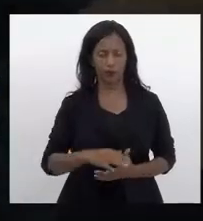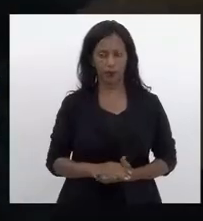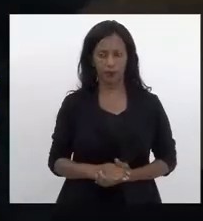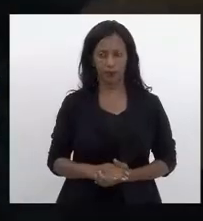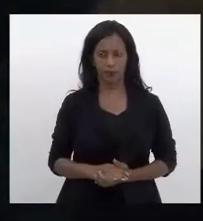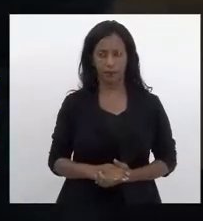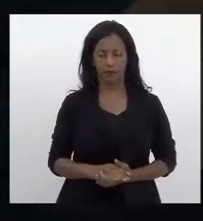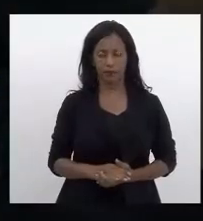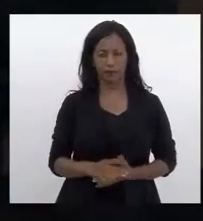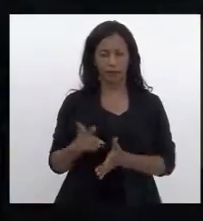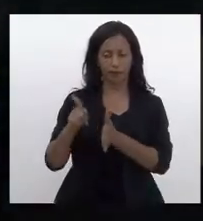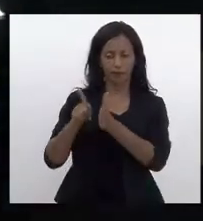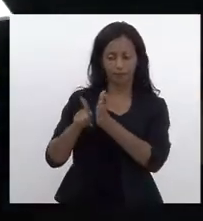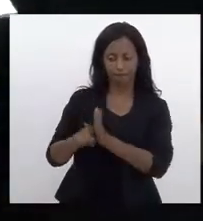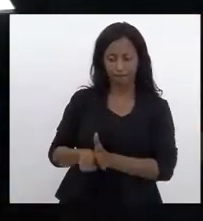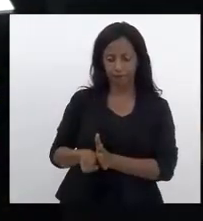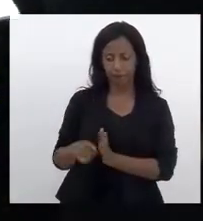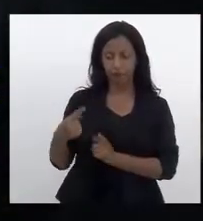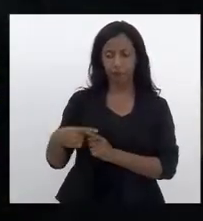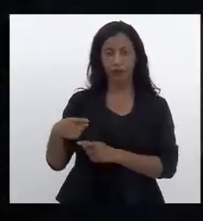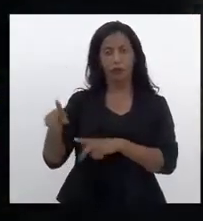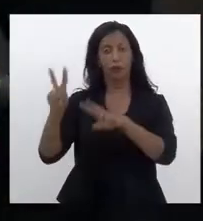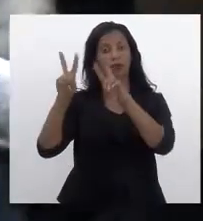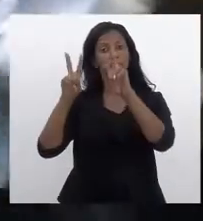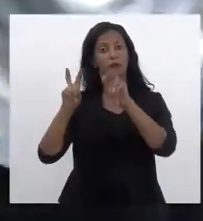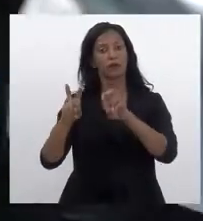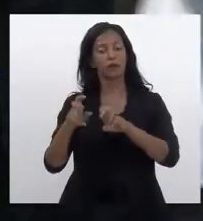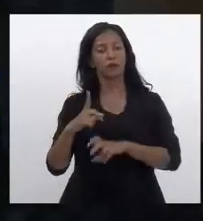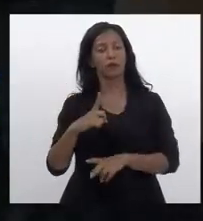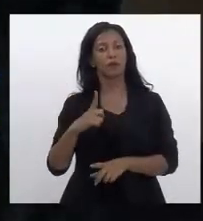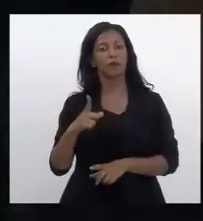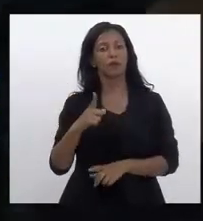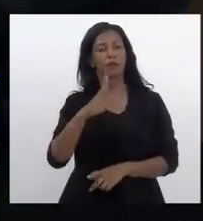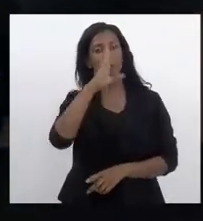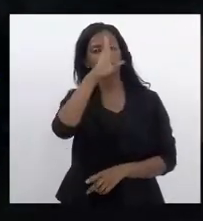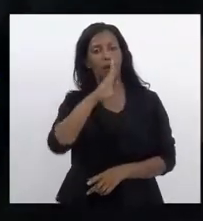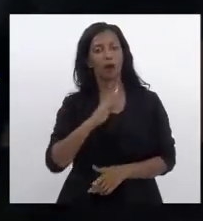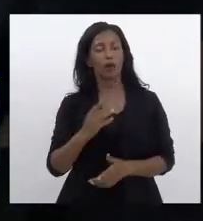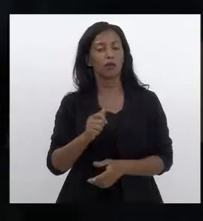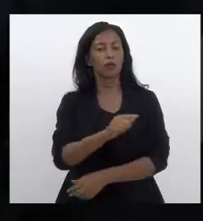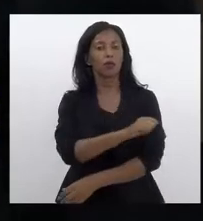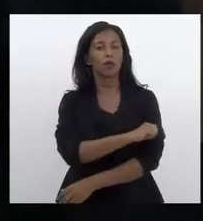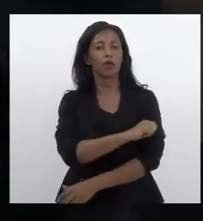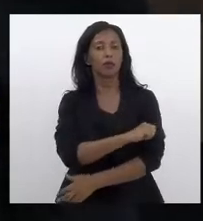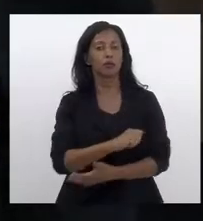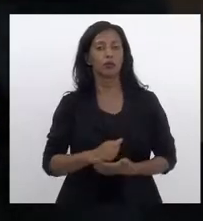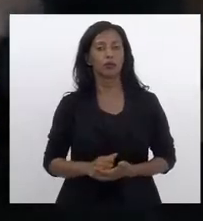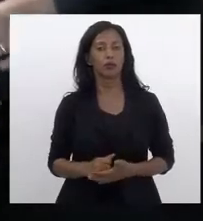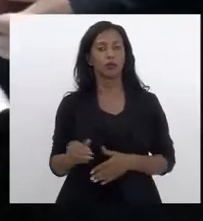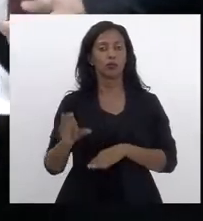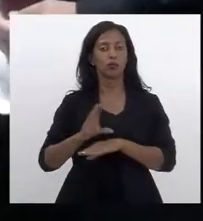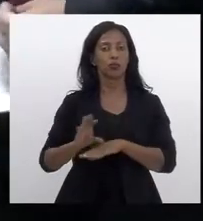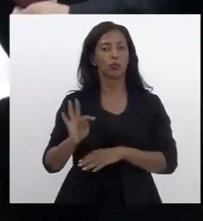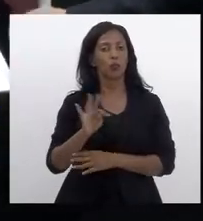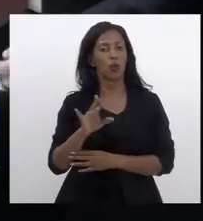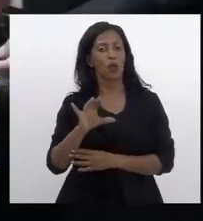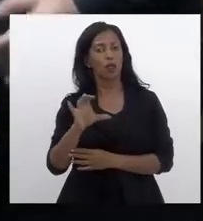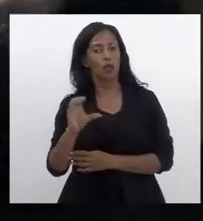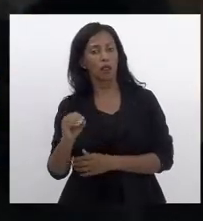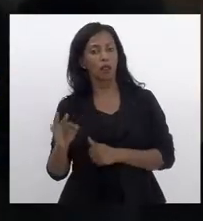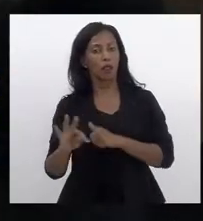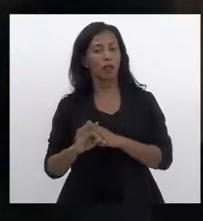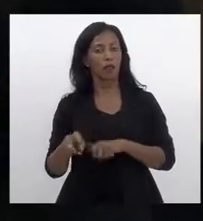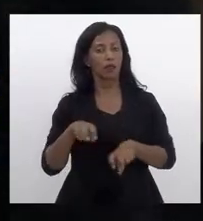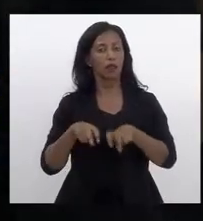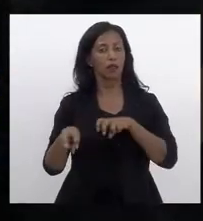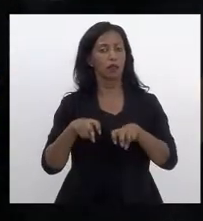para historiar, porque, na verdade, esse é um tema que tem a ver com a gratuidade dos estudantes de cursos técnicos no